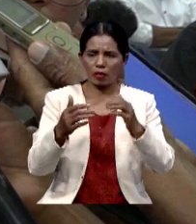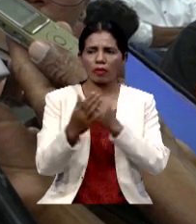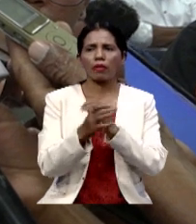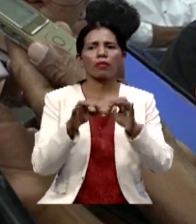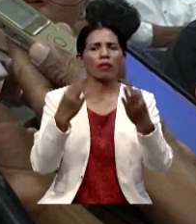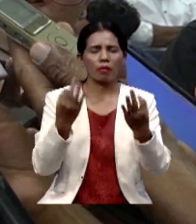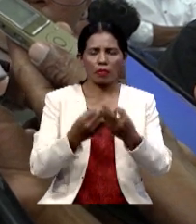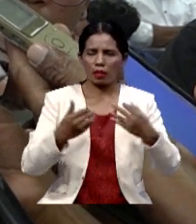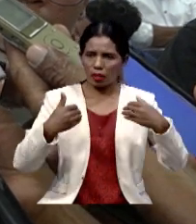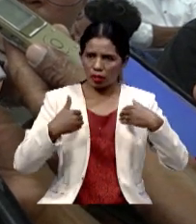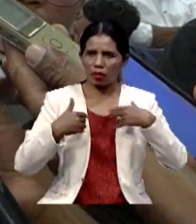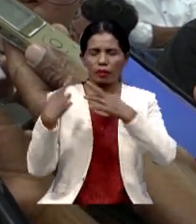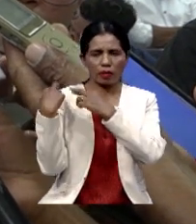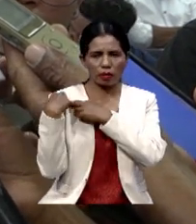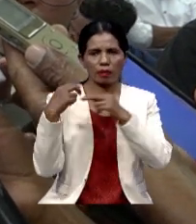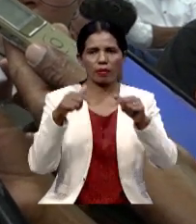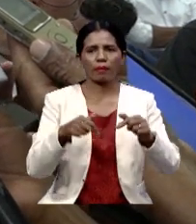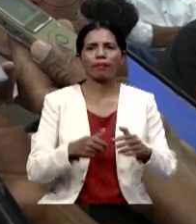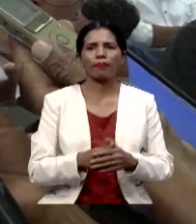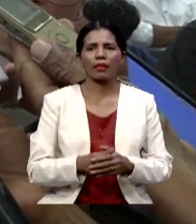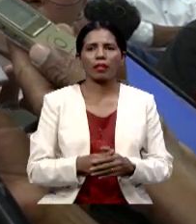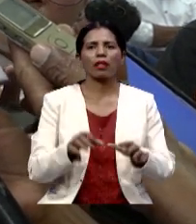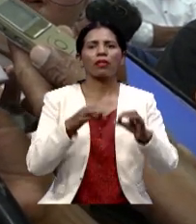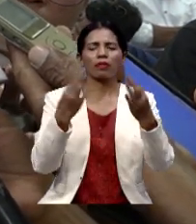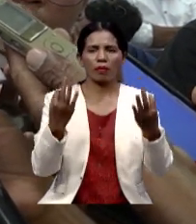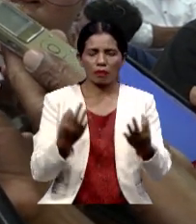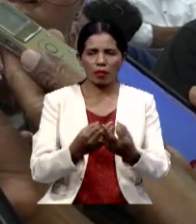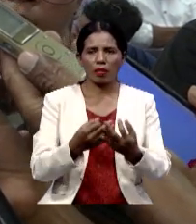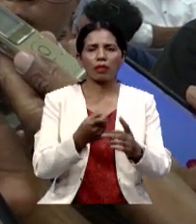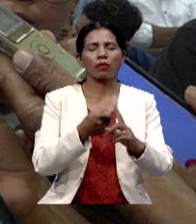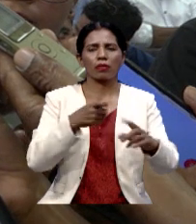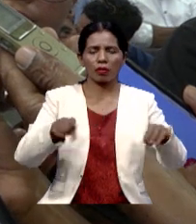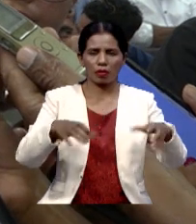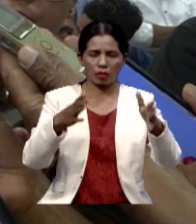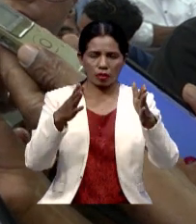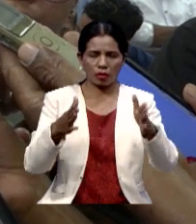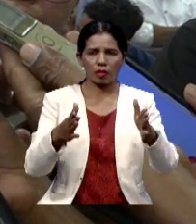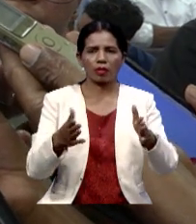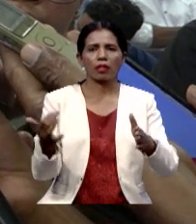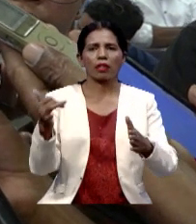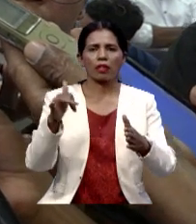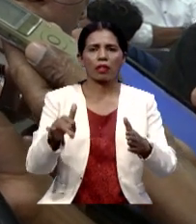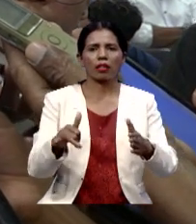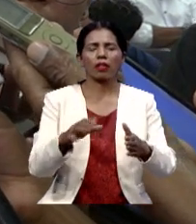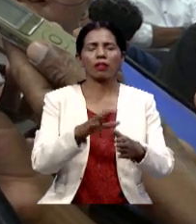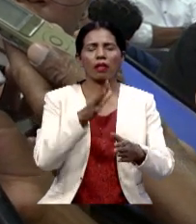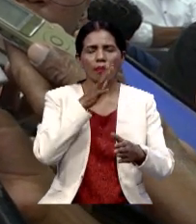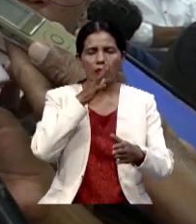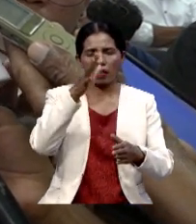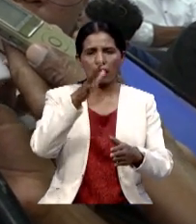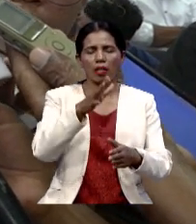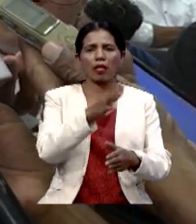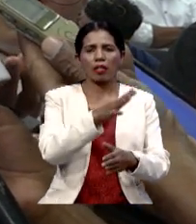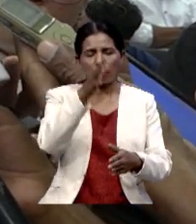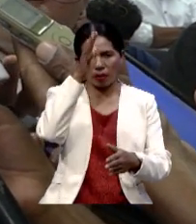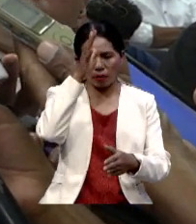tem que responsabilizar beda ne. Tamba antes que ba família husi trabalhador trabalhador ni inan o ni fensir asina